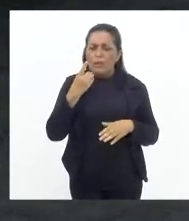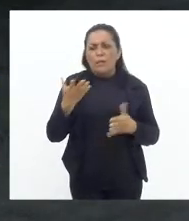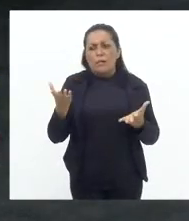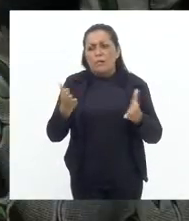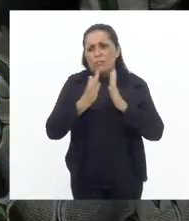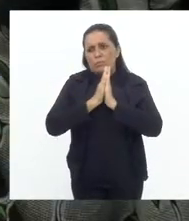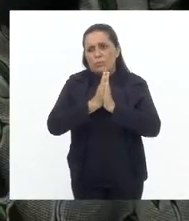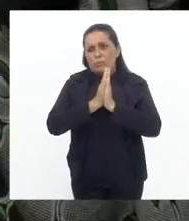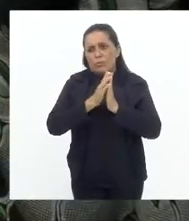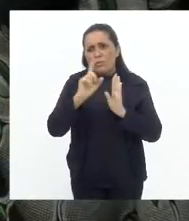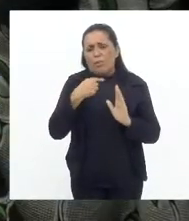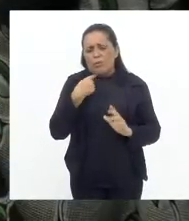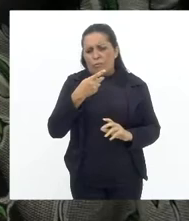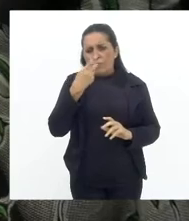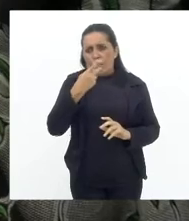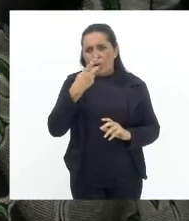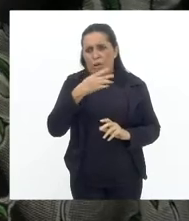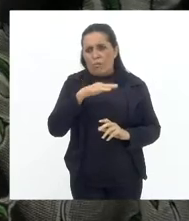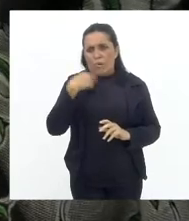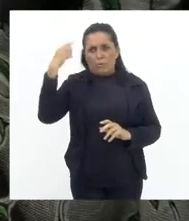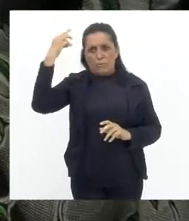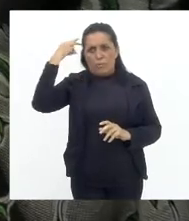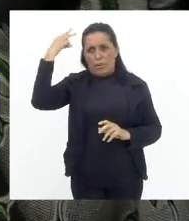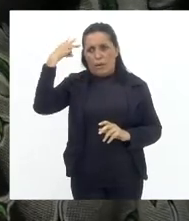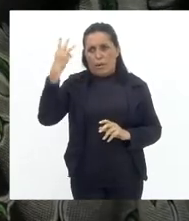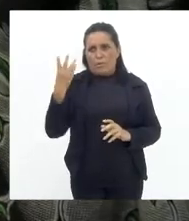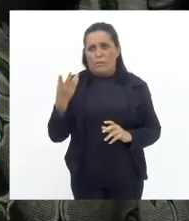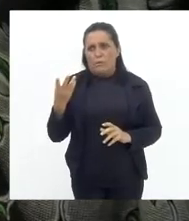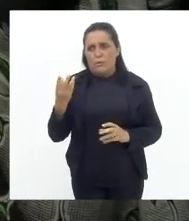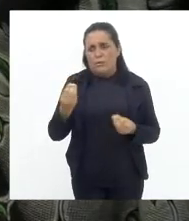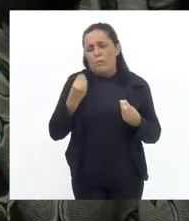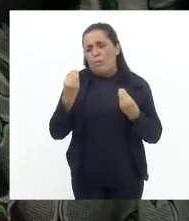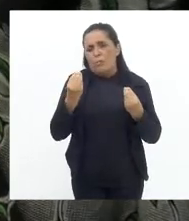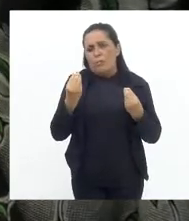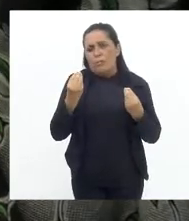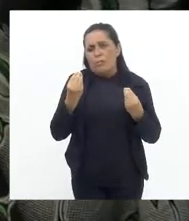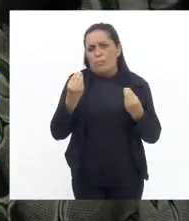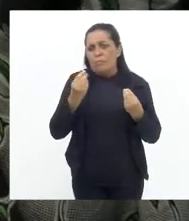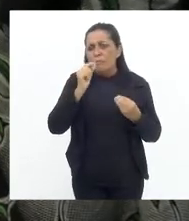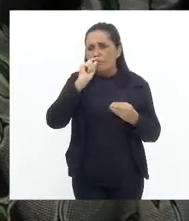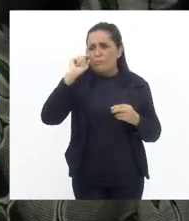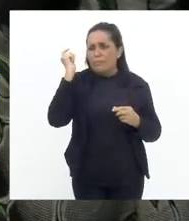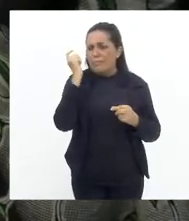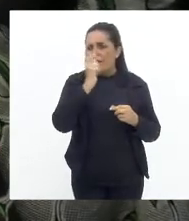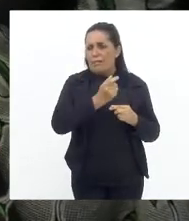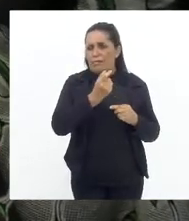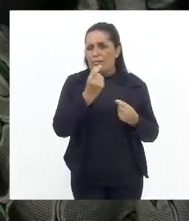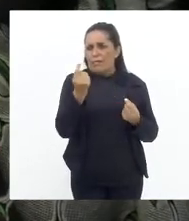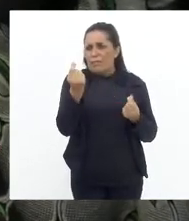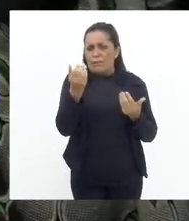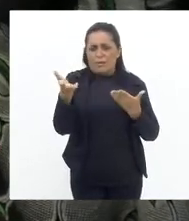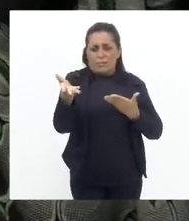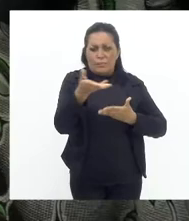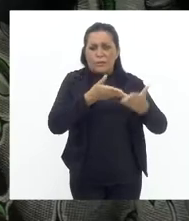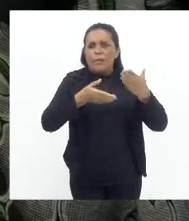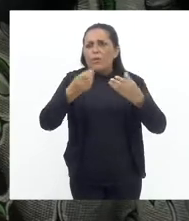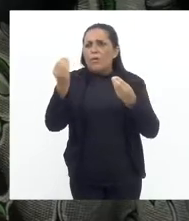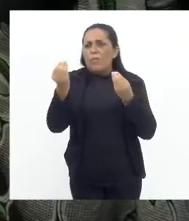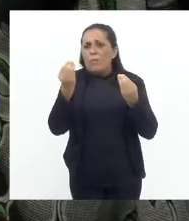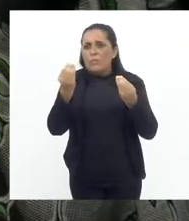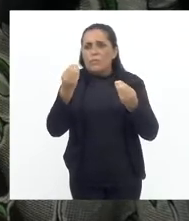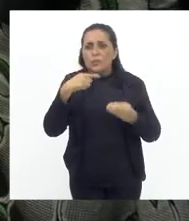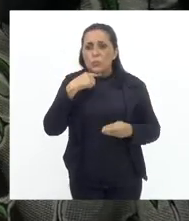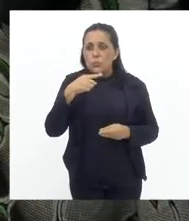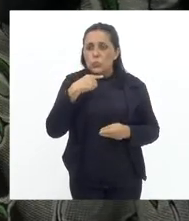abordem nunca a morte da Marielle dessa forma vulgar que foi tratado aqui se